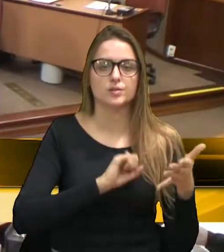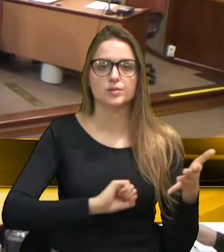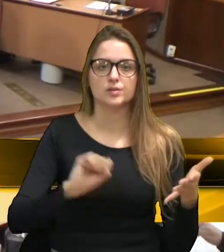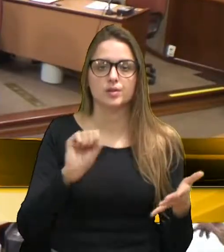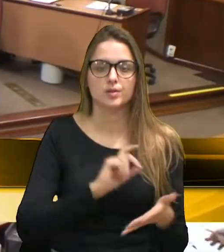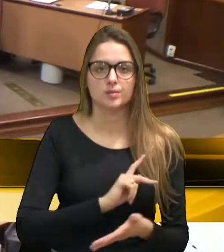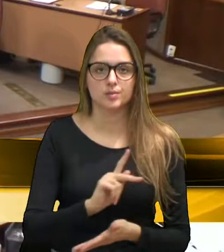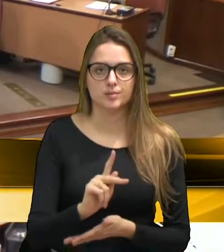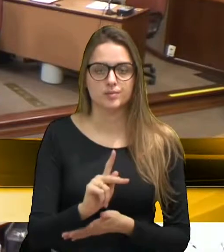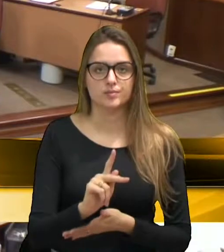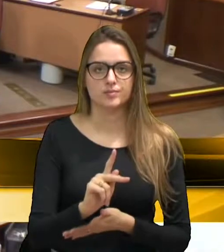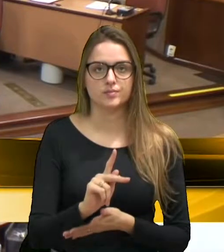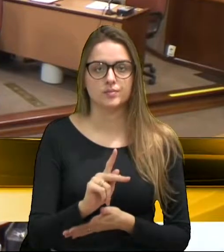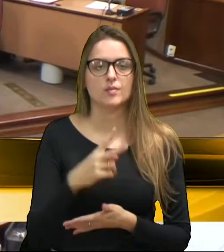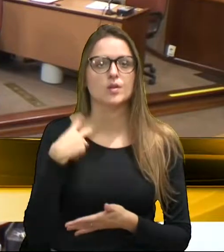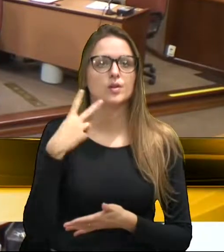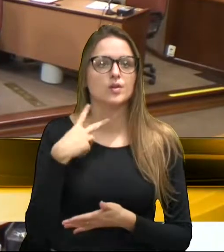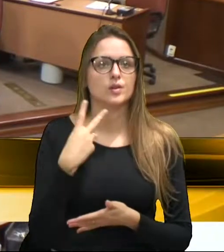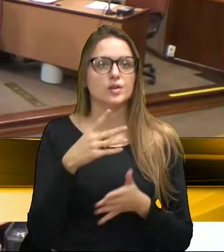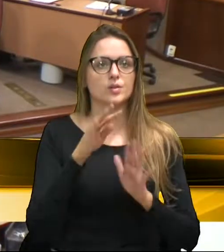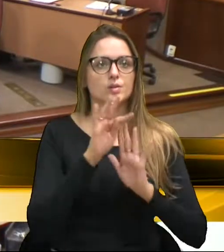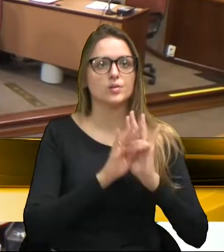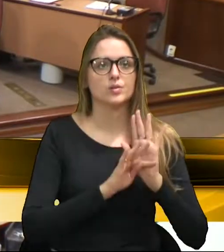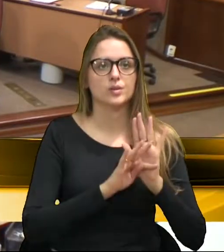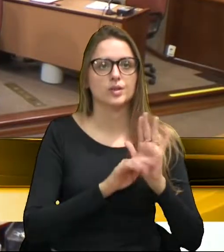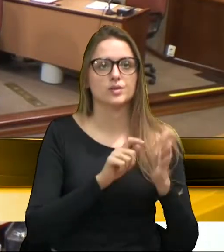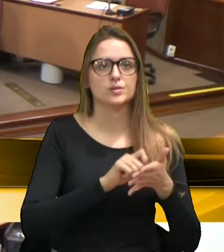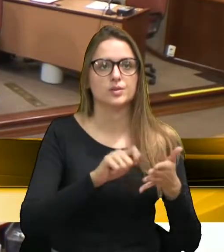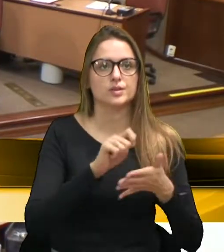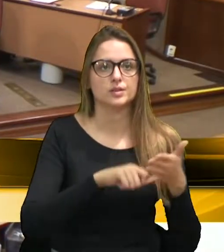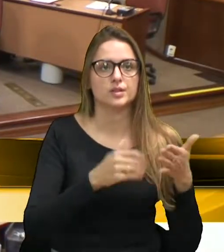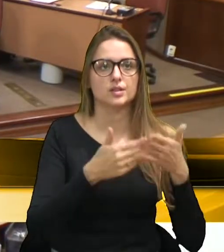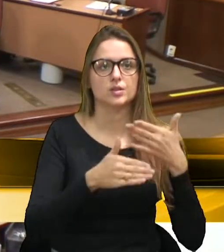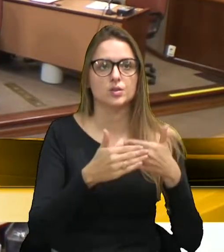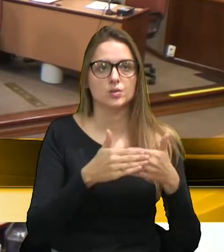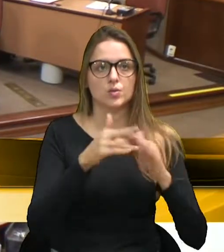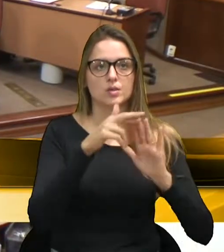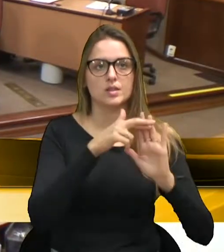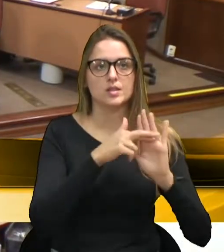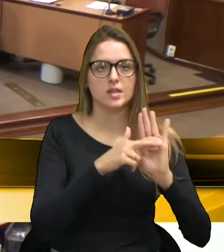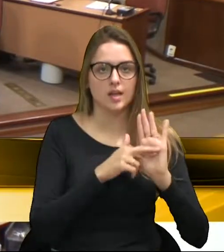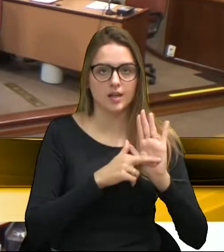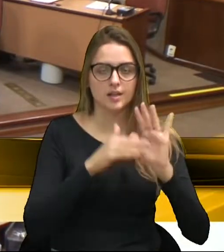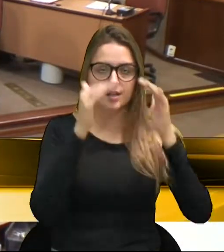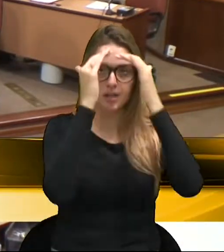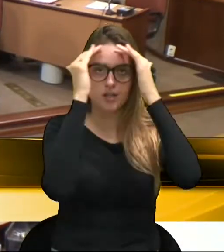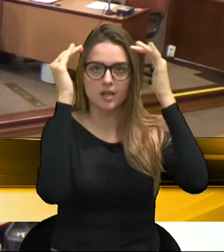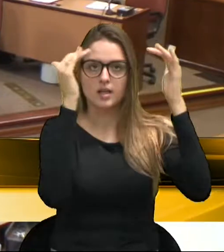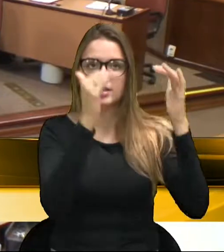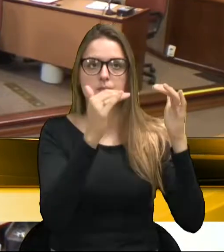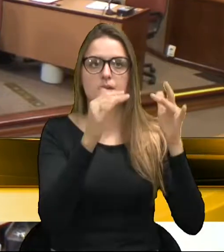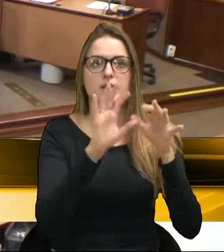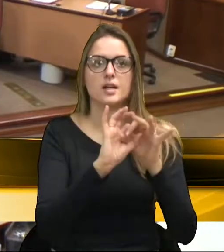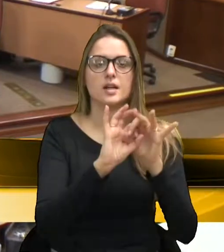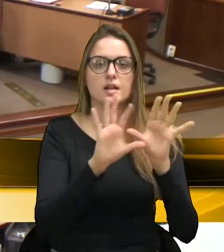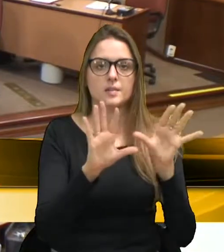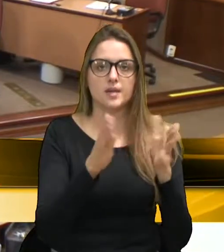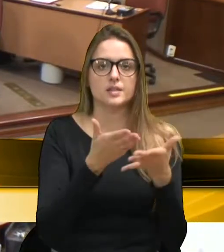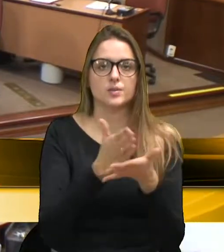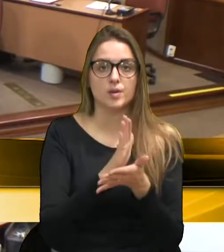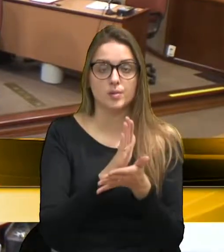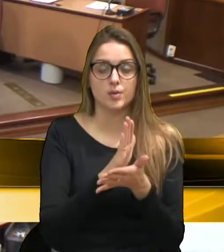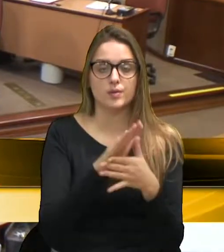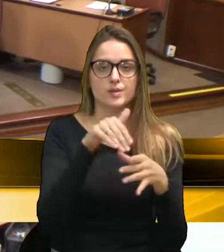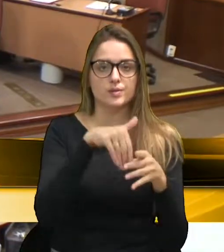presidente, o vereador que o presidente subscreve, observada as disposições regimentais, vem respeitosamente submeter à deliberação do plenário